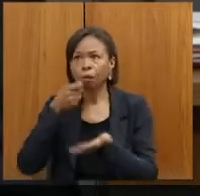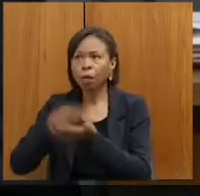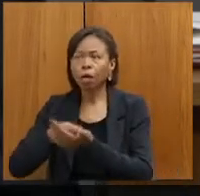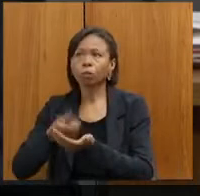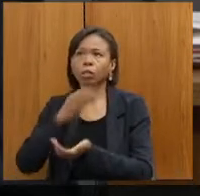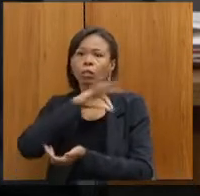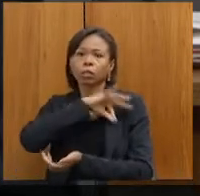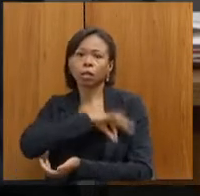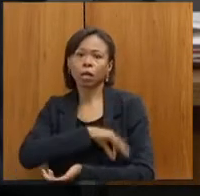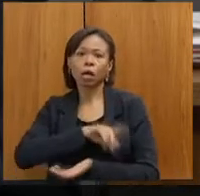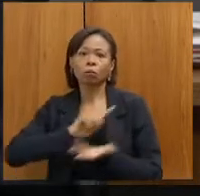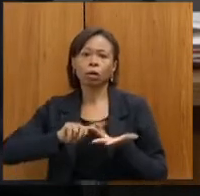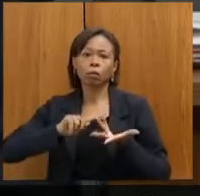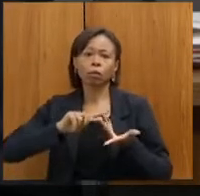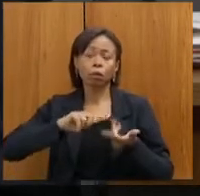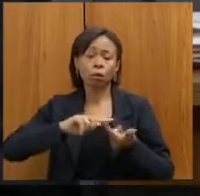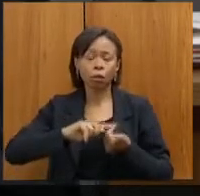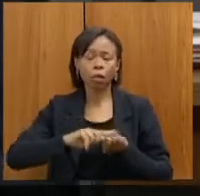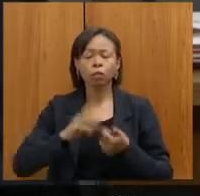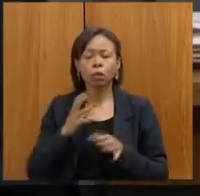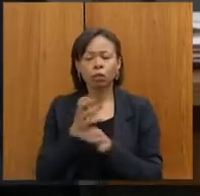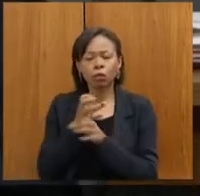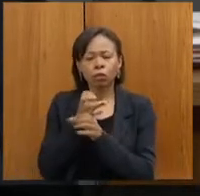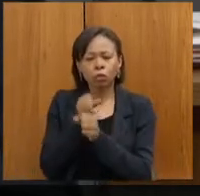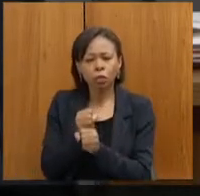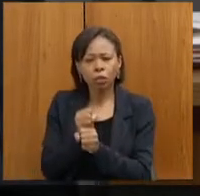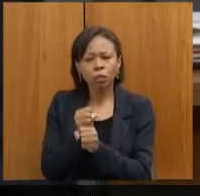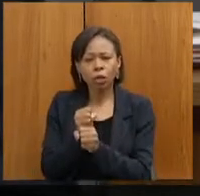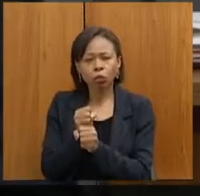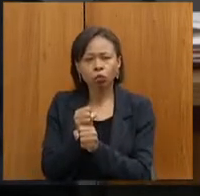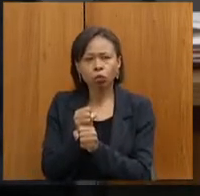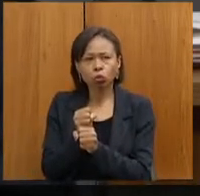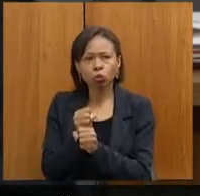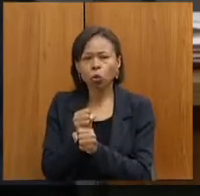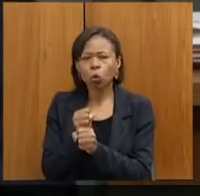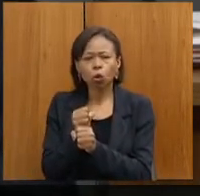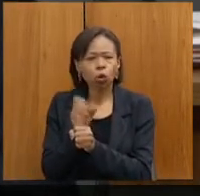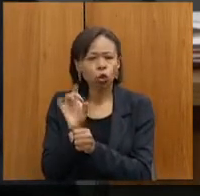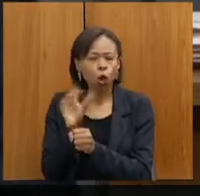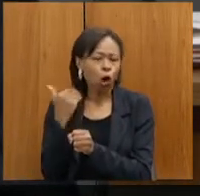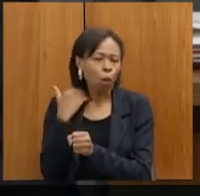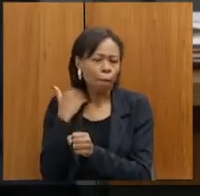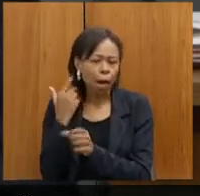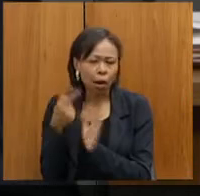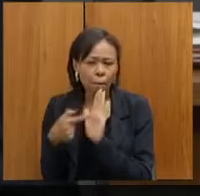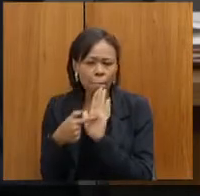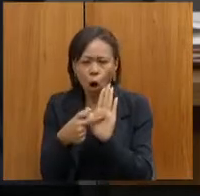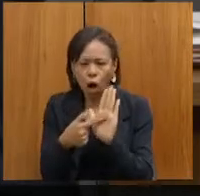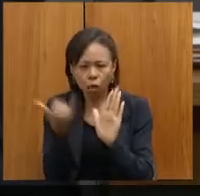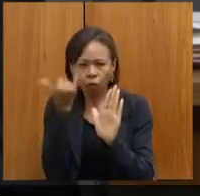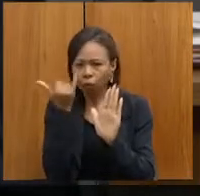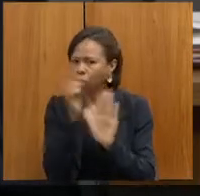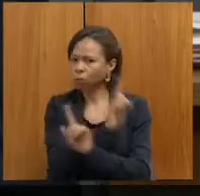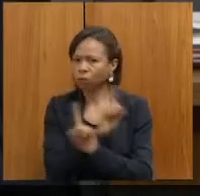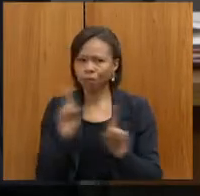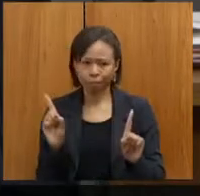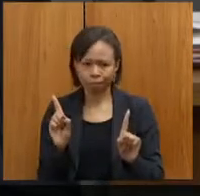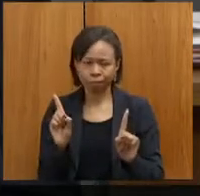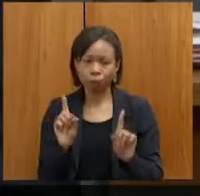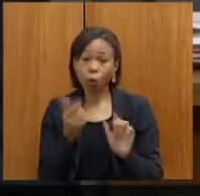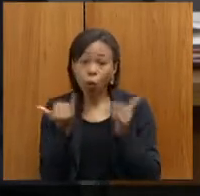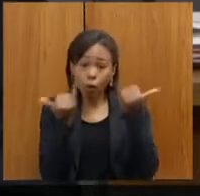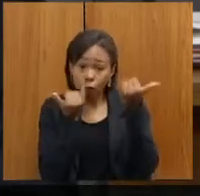salário então é o saldo de uma forma única ele não traz uma informação O que traz